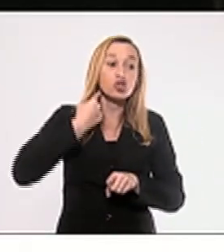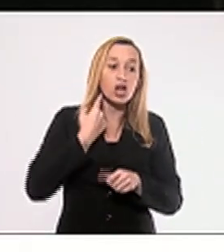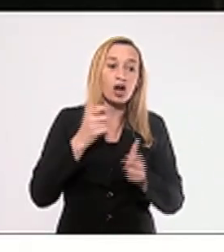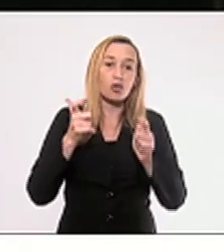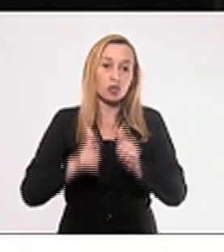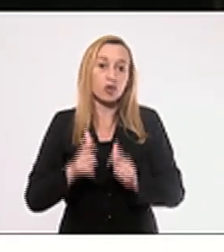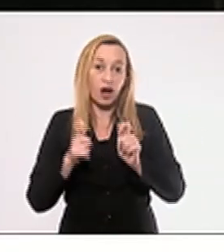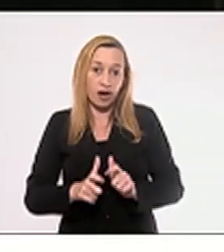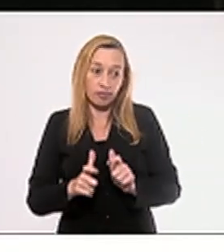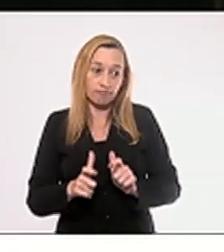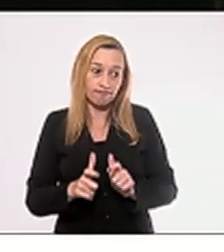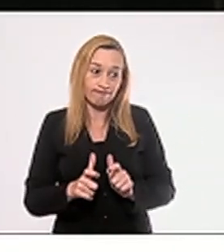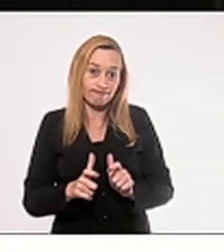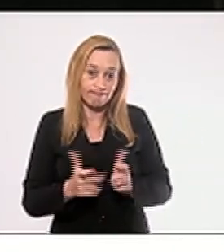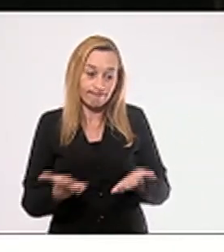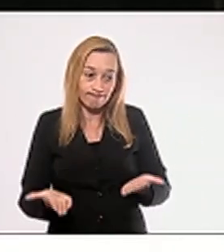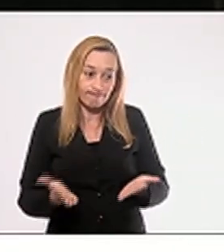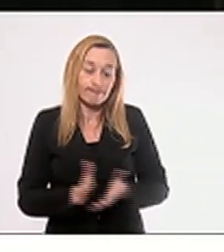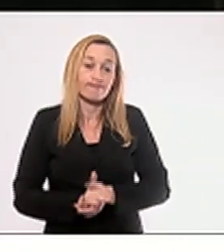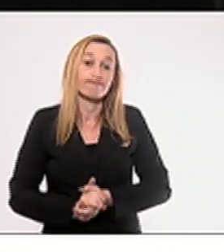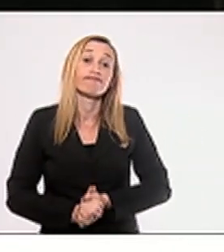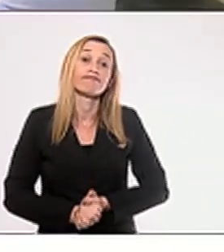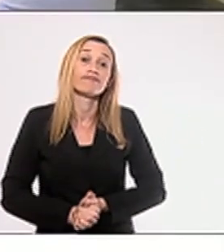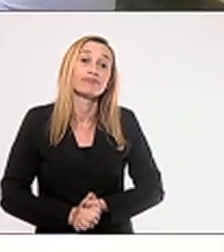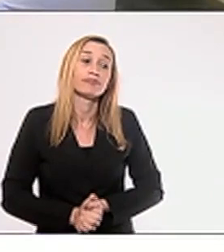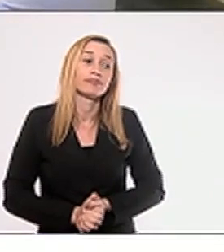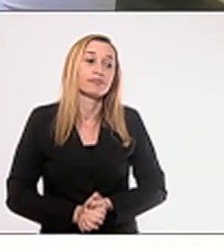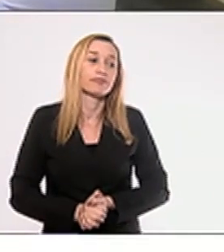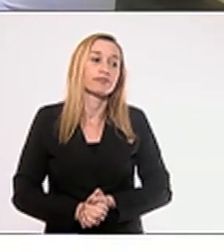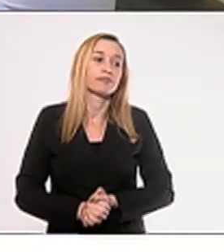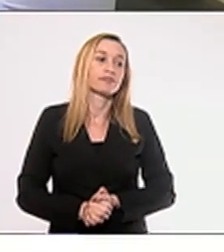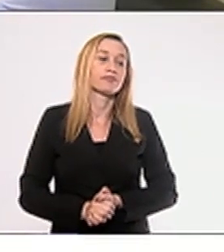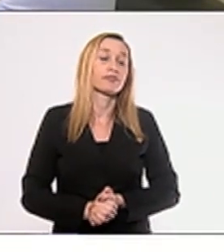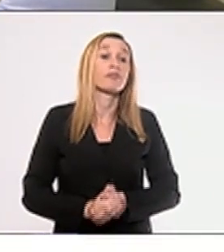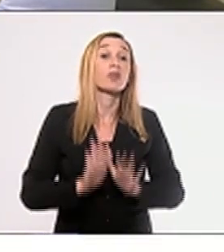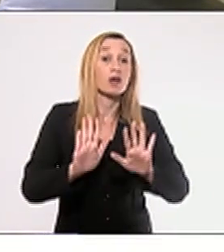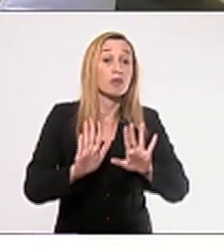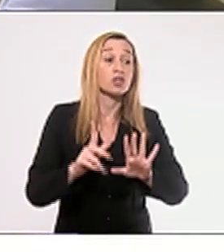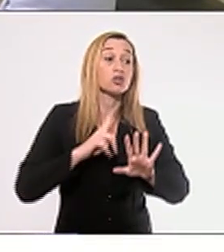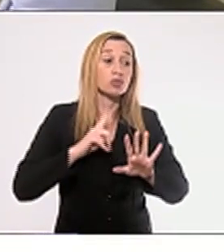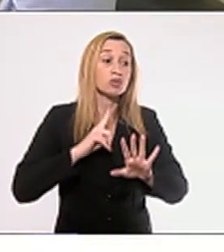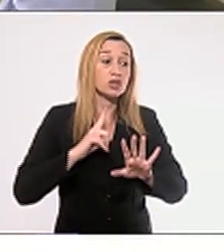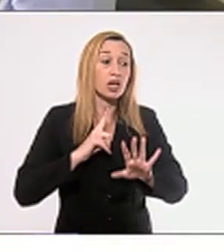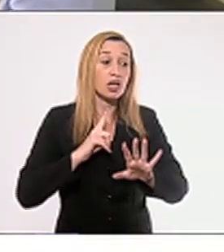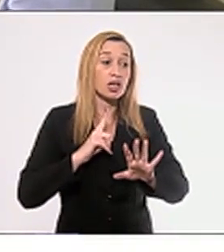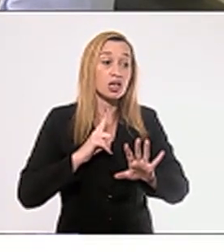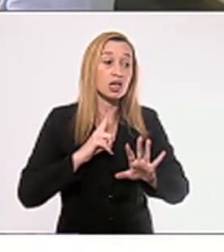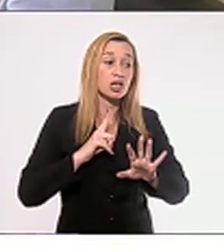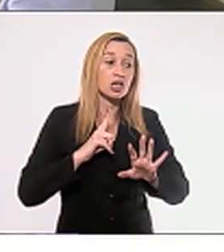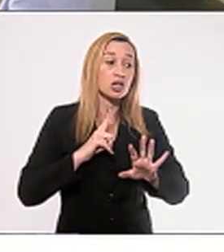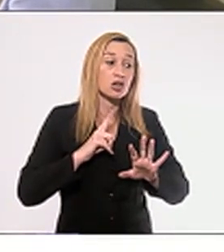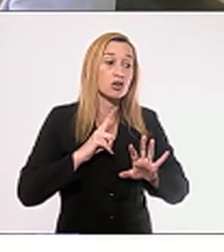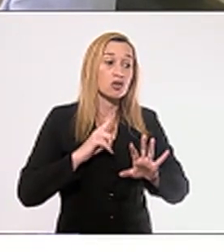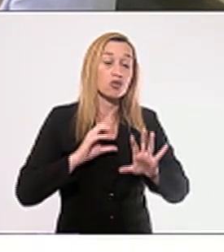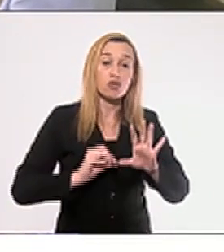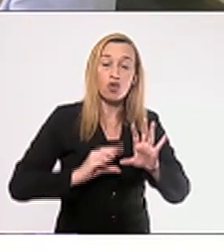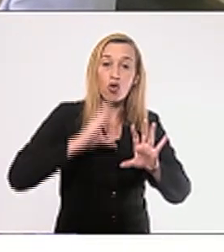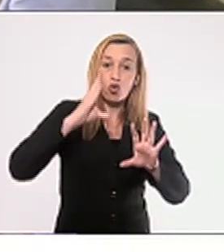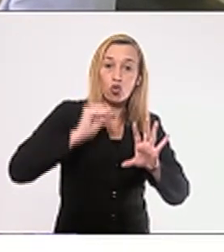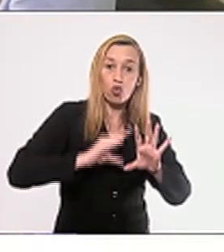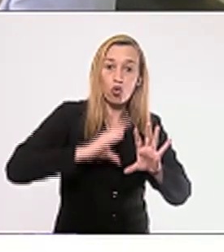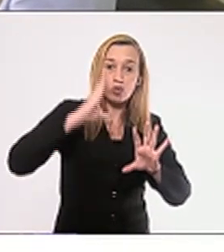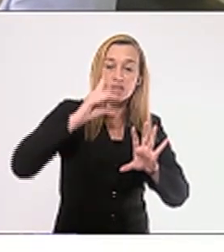objeto de contaminação, porque 50% da rede está vazada. Não, mas quando tem pressão interna, não tem como. Se você